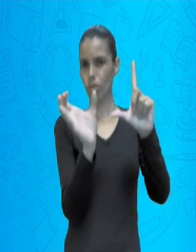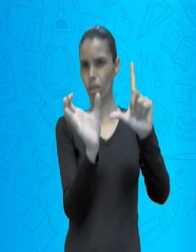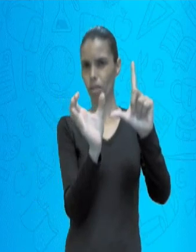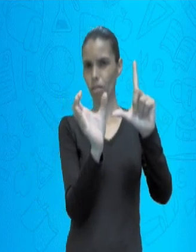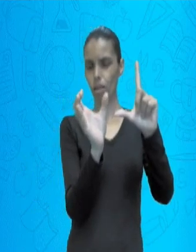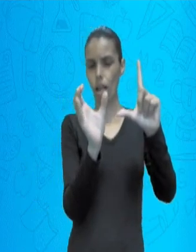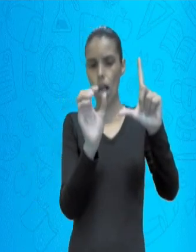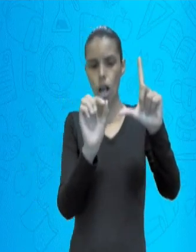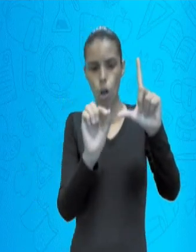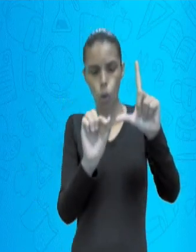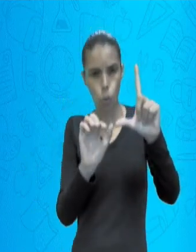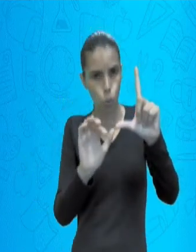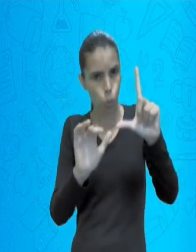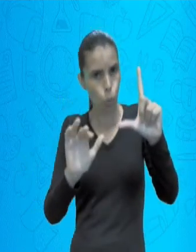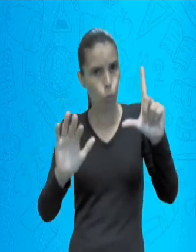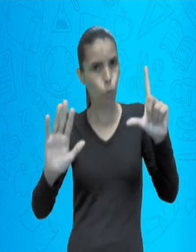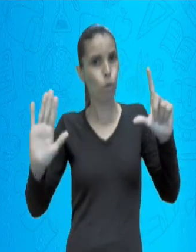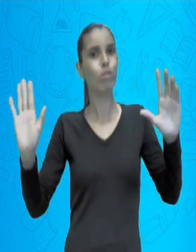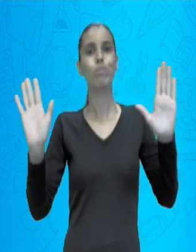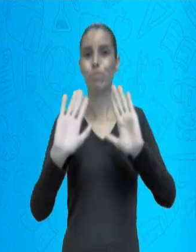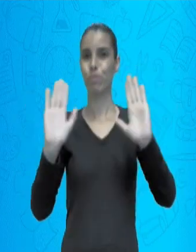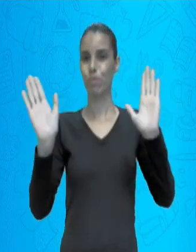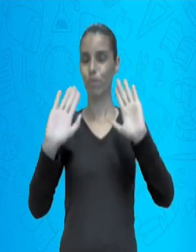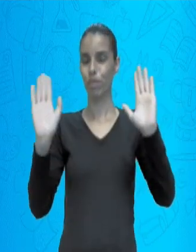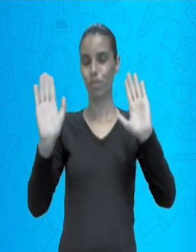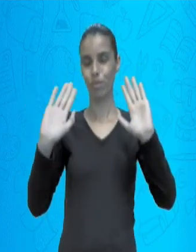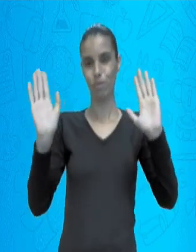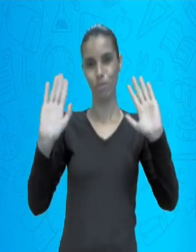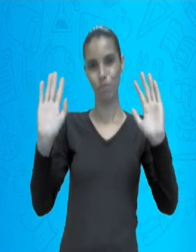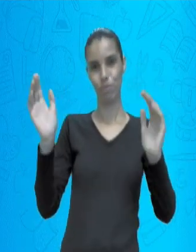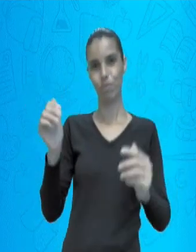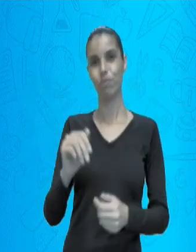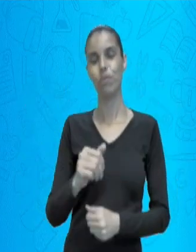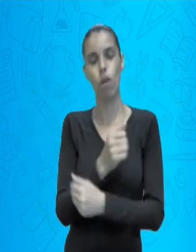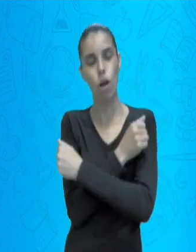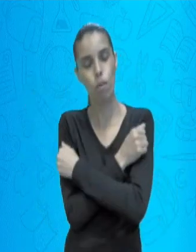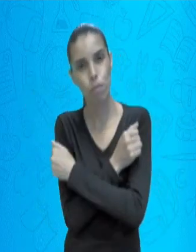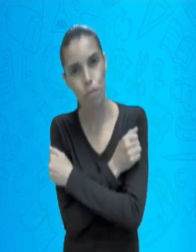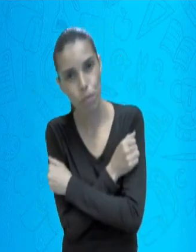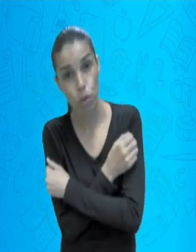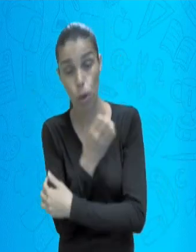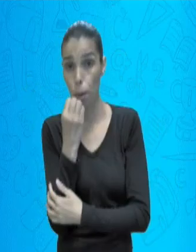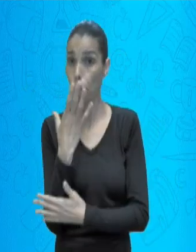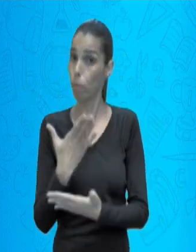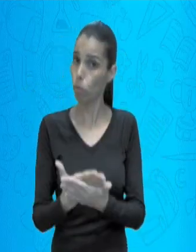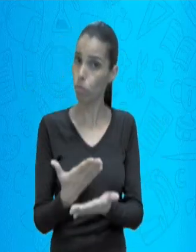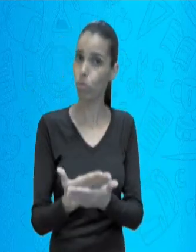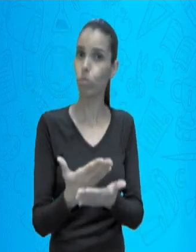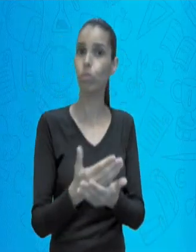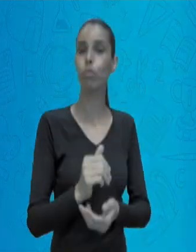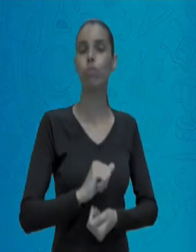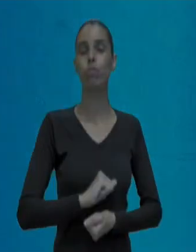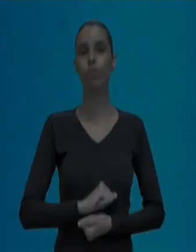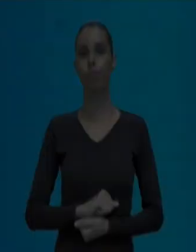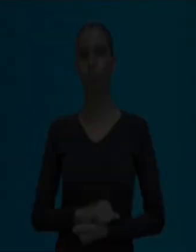no canto da tela. Tchau, tchau, até a próxima aula e bons estudos!